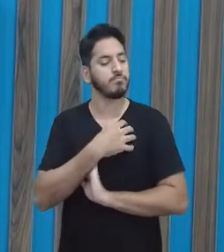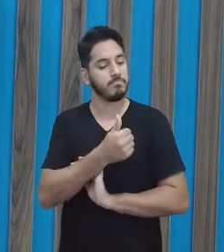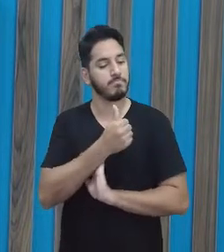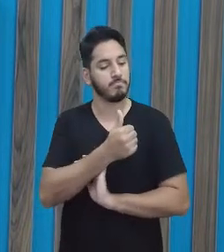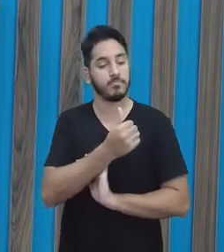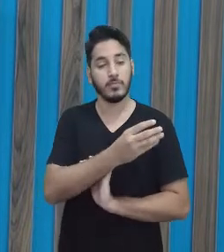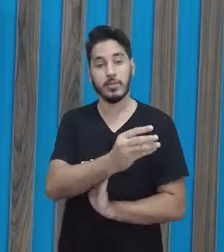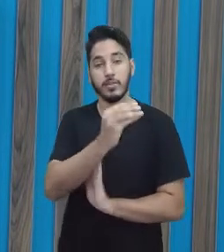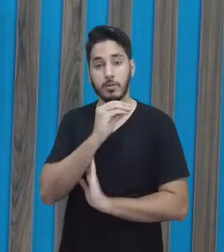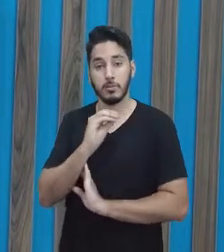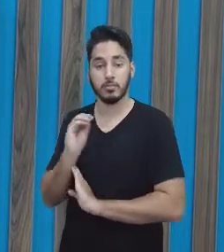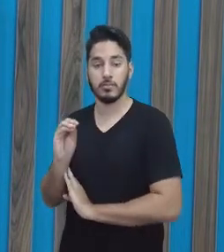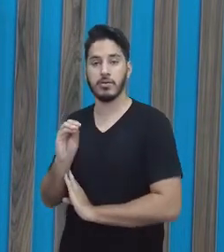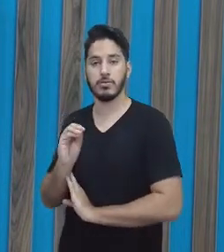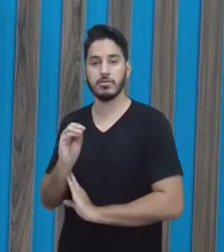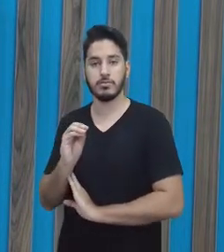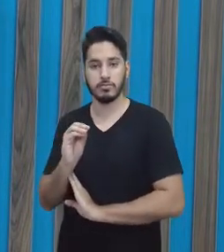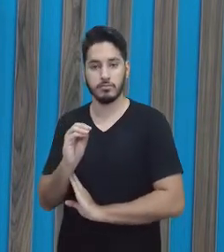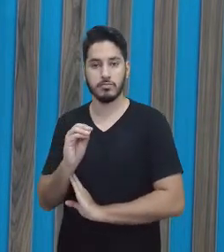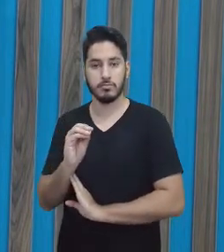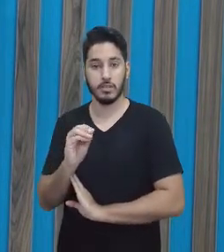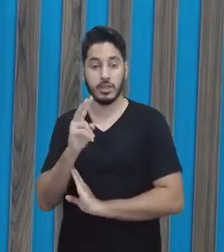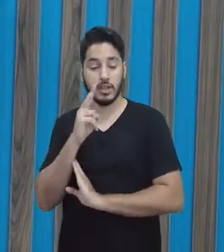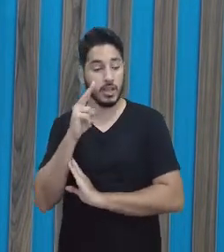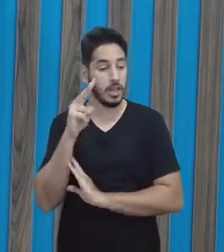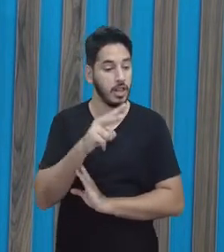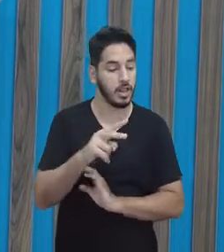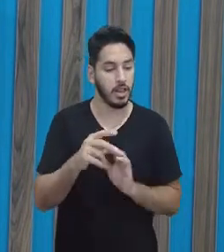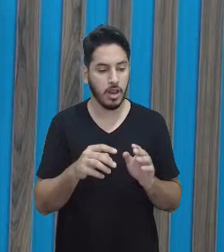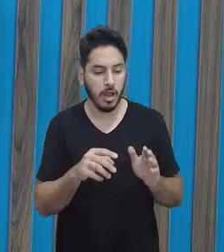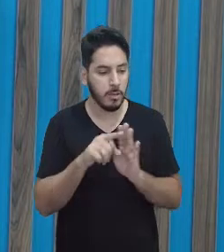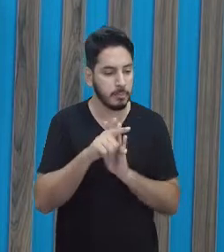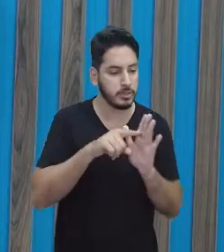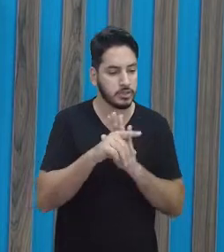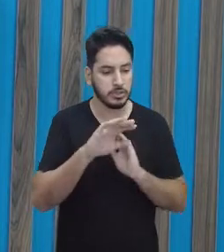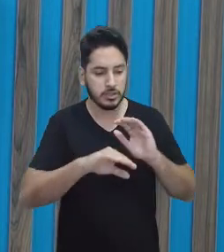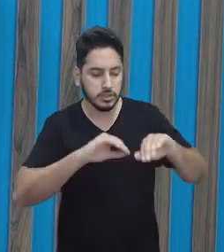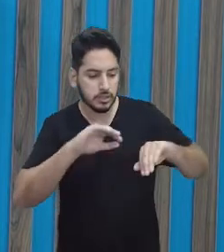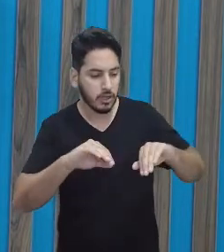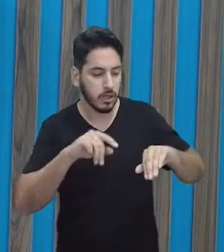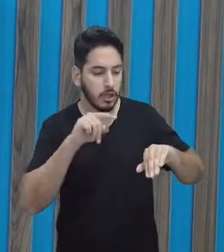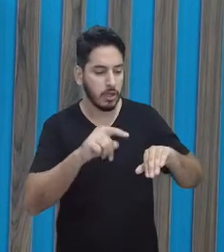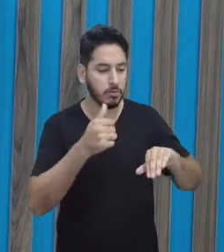de pesquisa. Ele ia beber lá no popular, mas eles